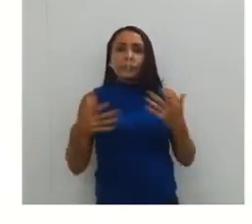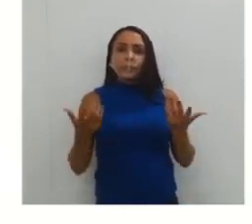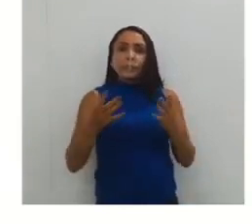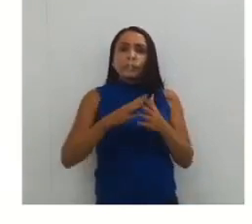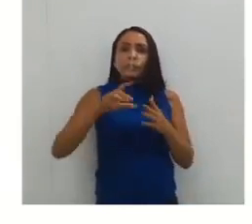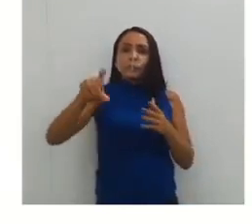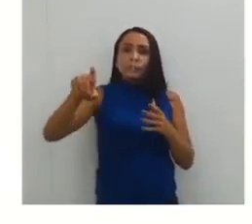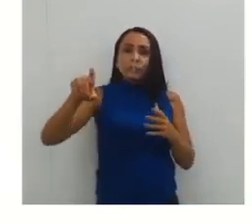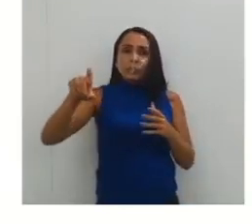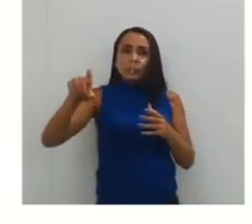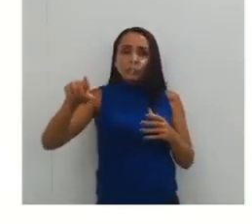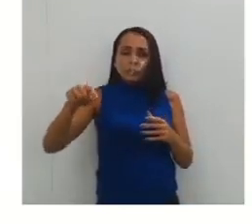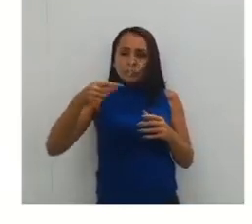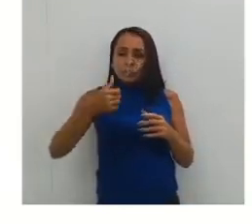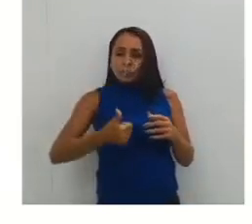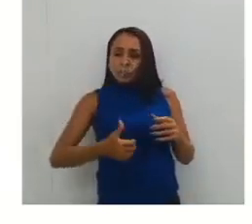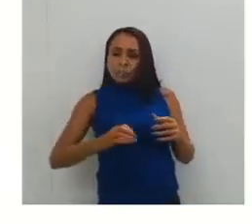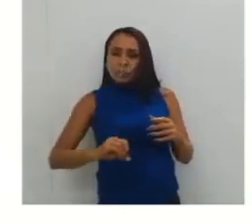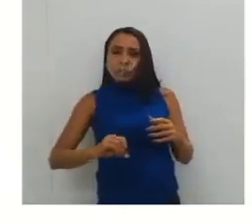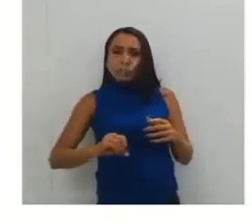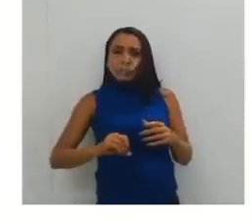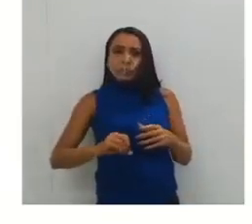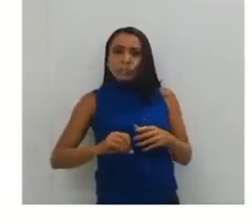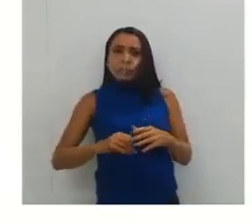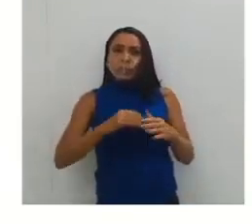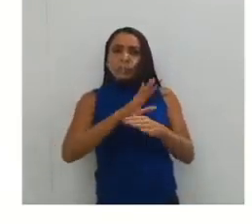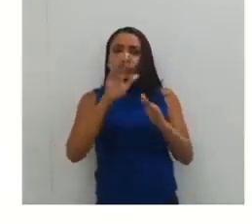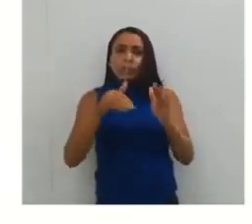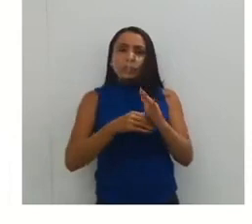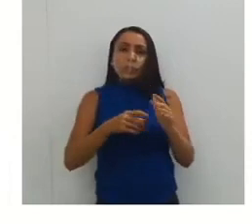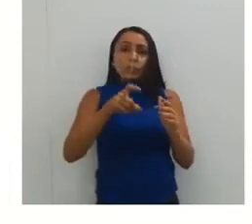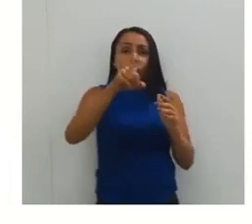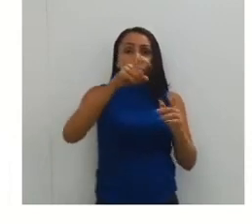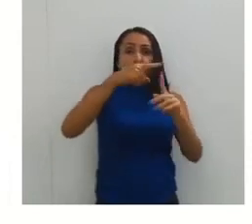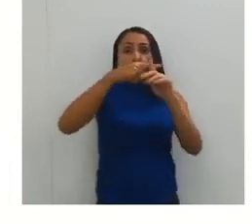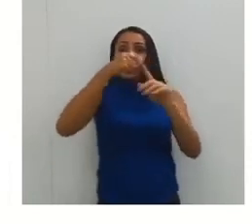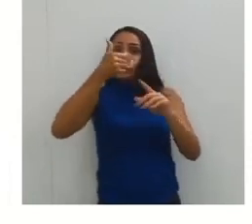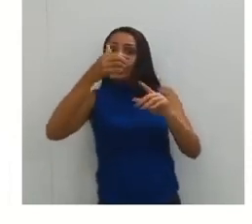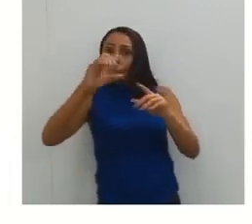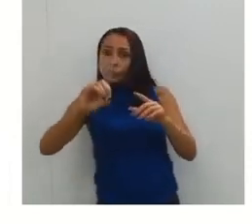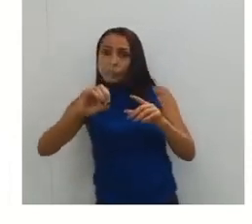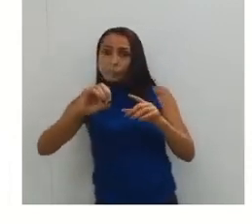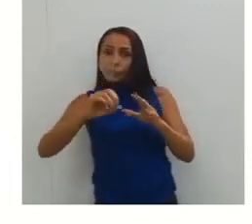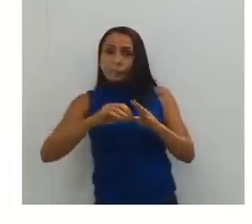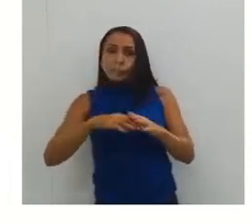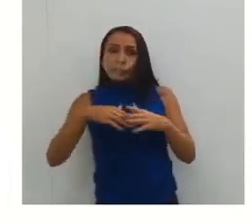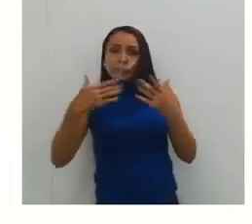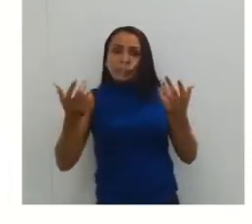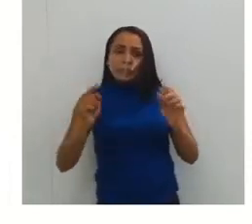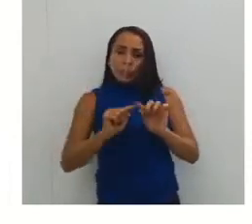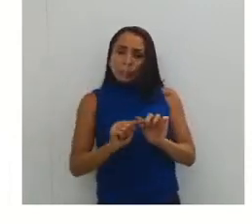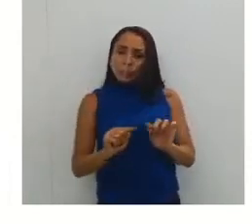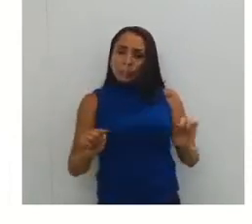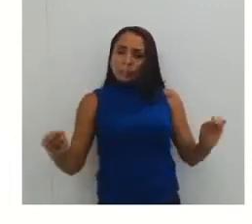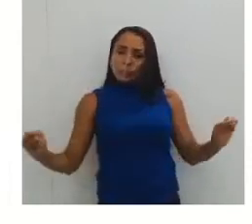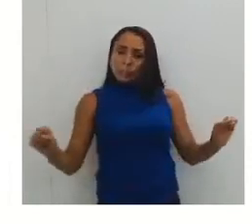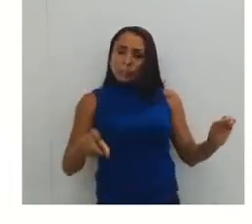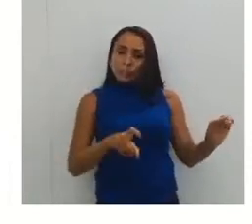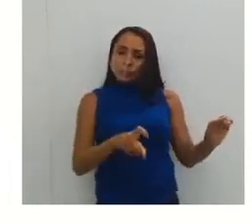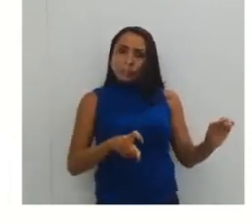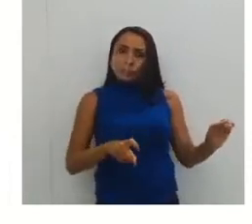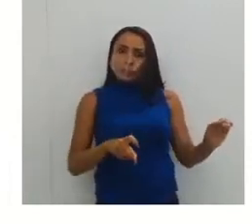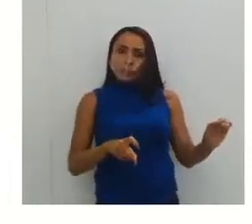x, 10, e fica tudo quem? X mais 10. Então, aqui, essa parte ó, é x, e